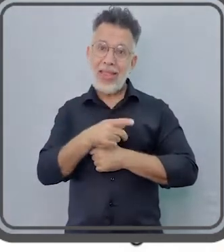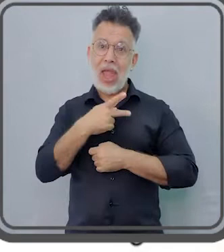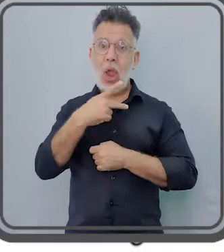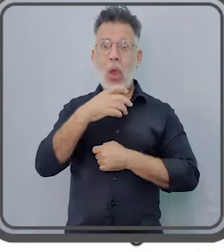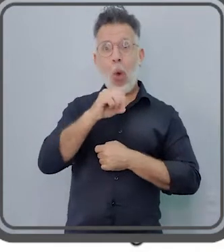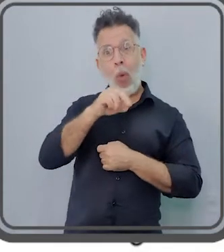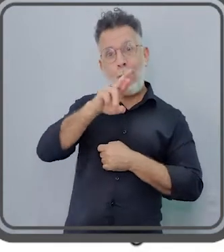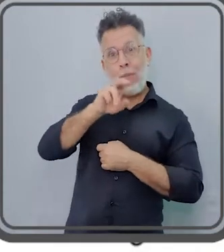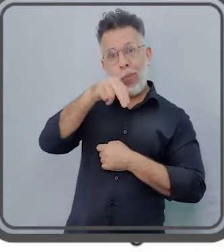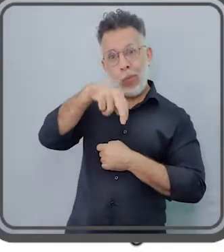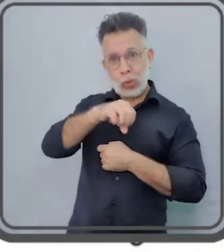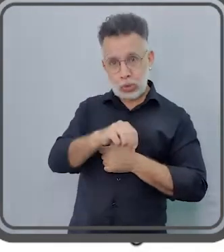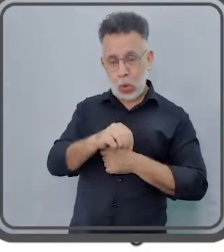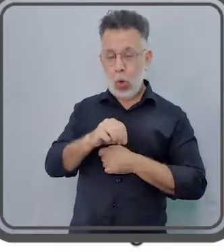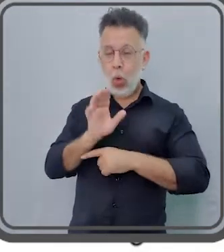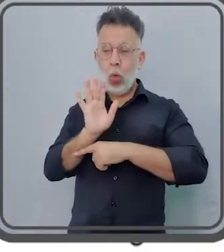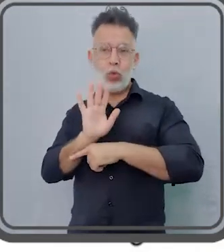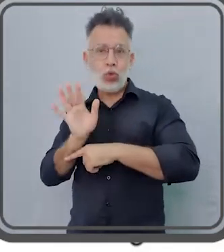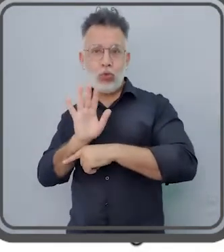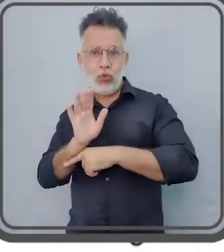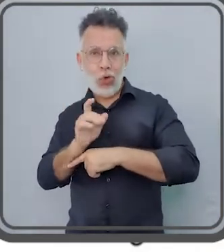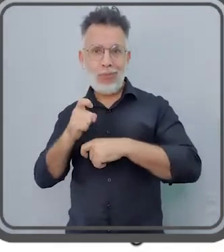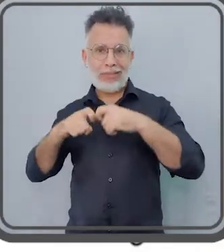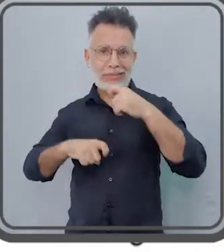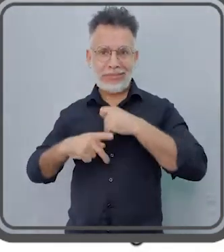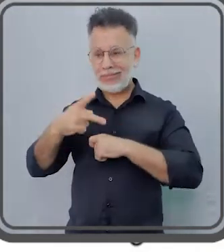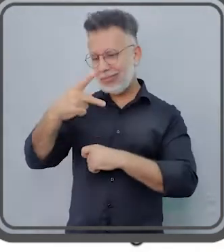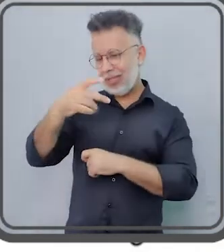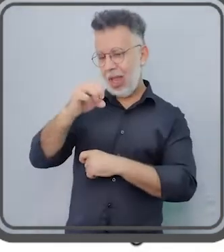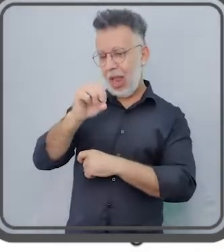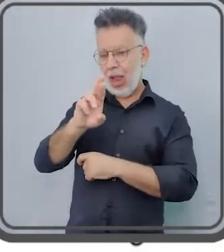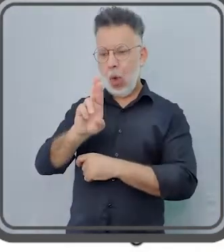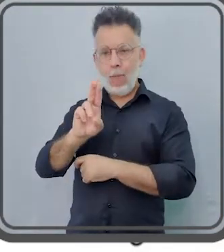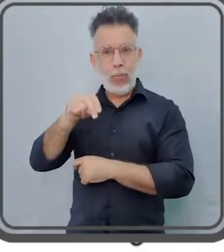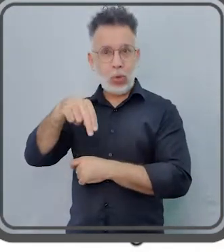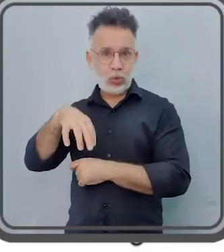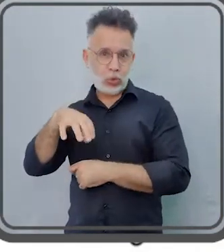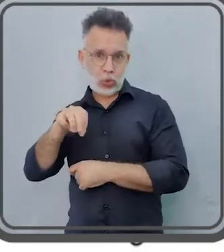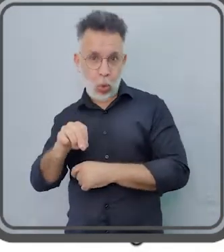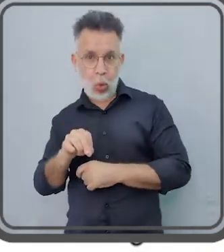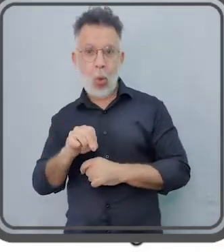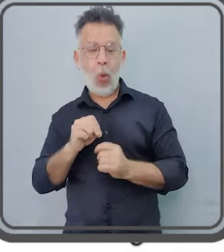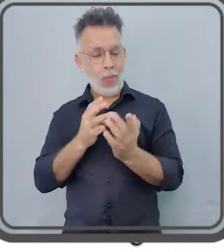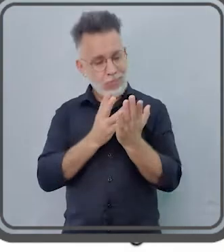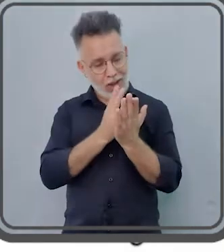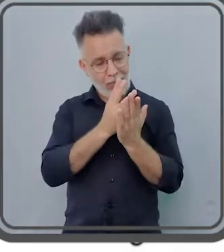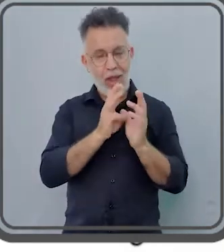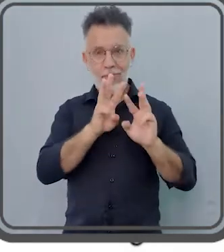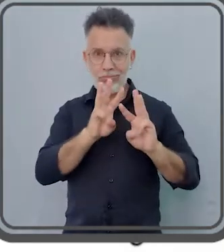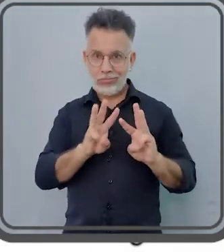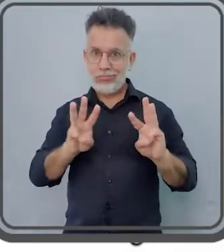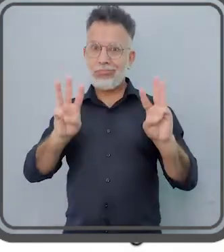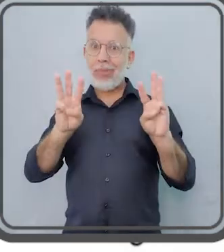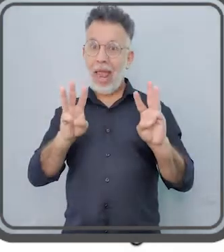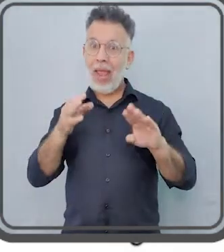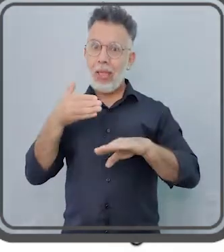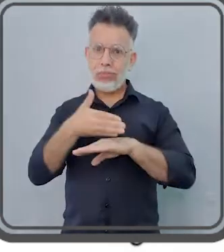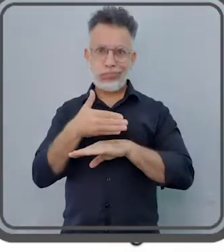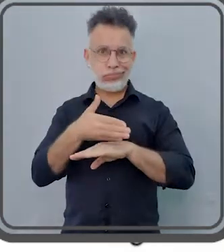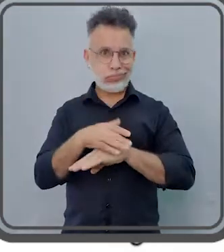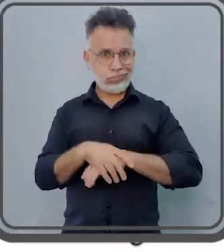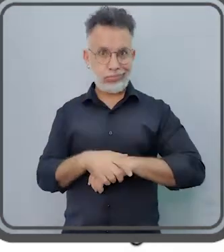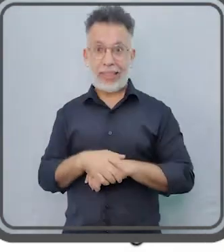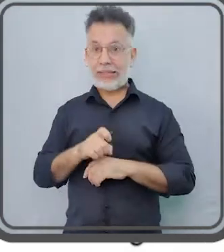streaming pornô, que também está dentro desse mercado de sextech, obviamente, que teve um boom de acesso durante a pandemia. Mas lá ainda